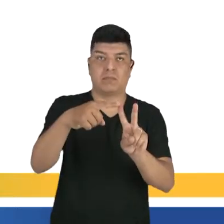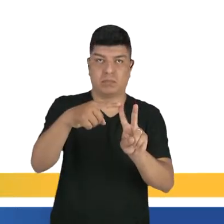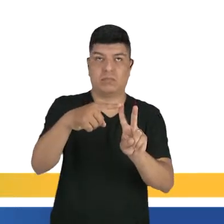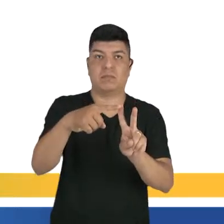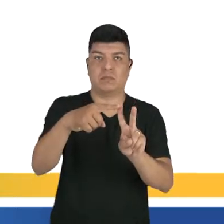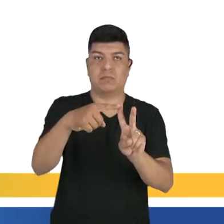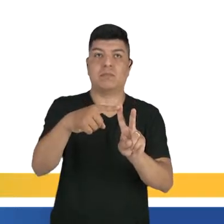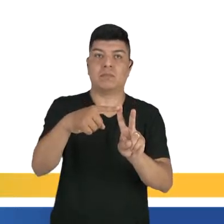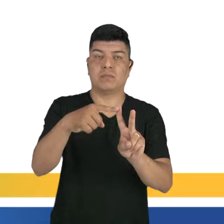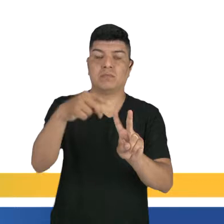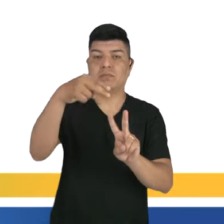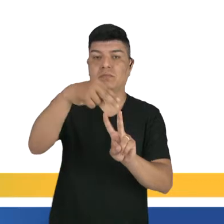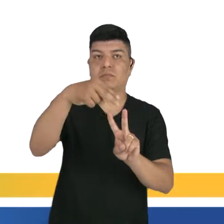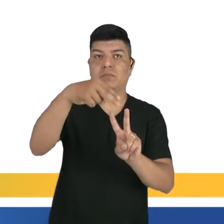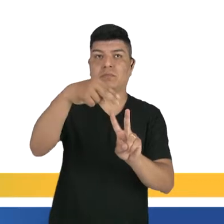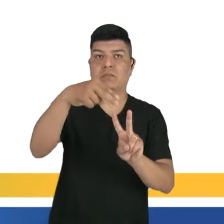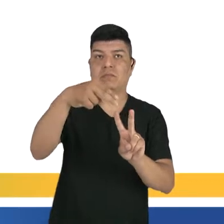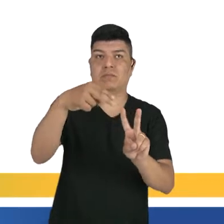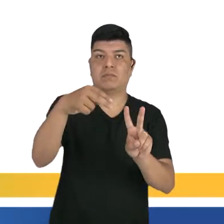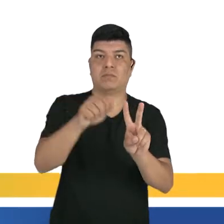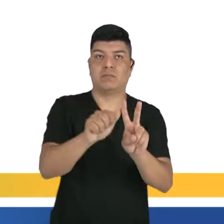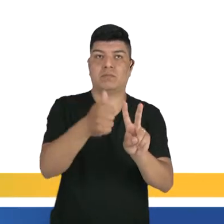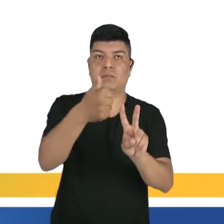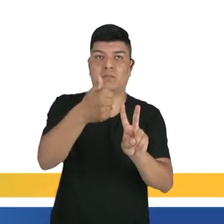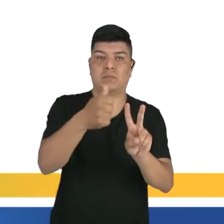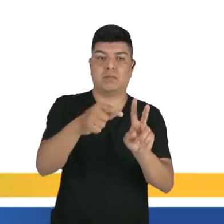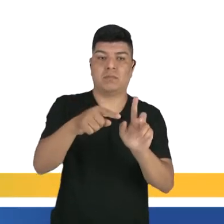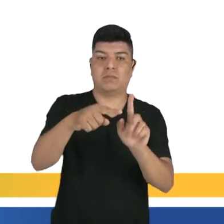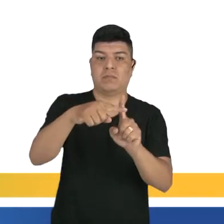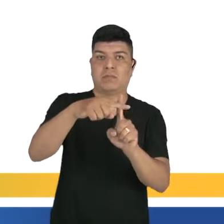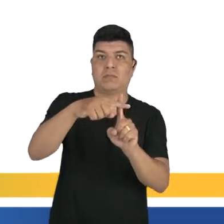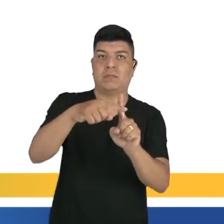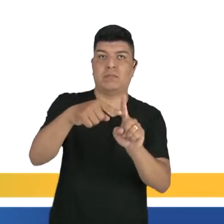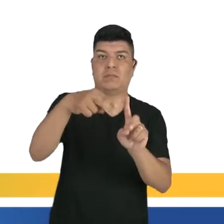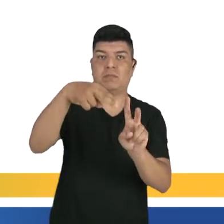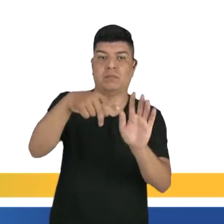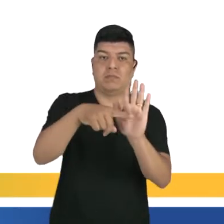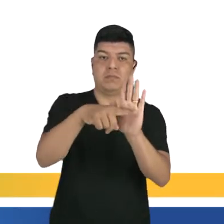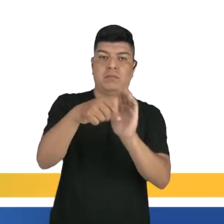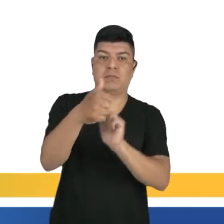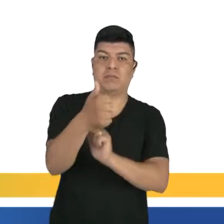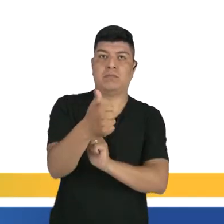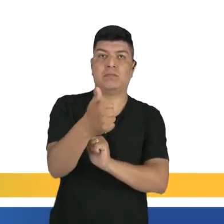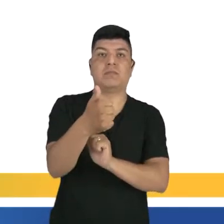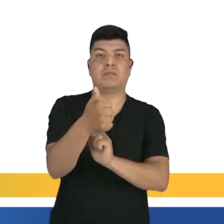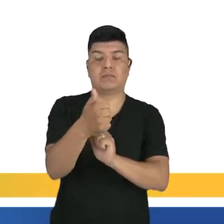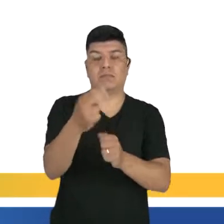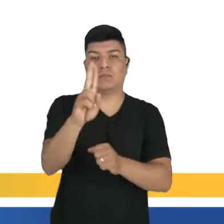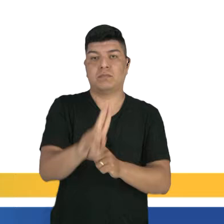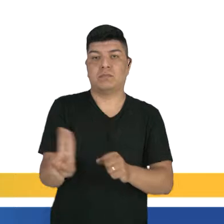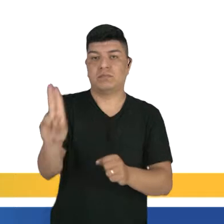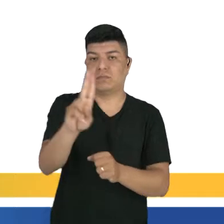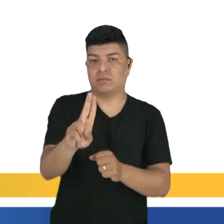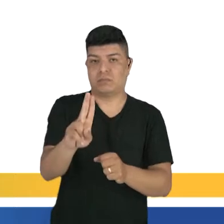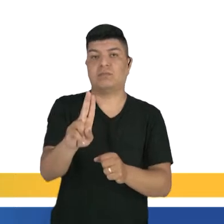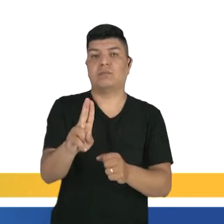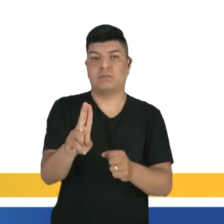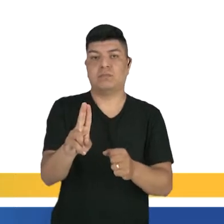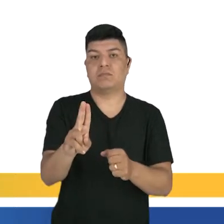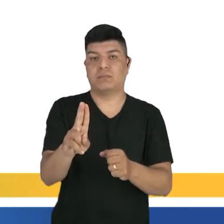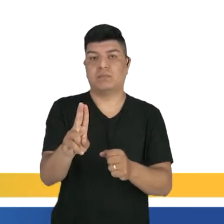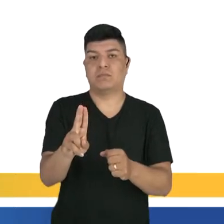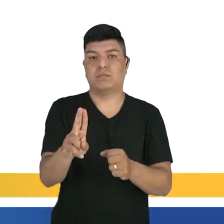seja, multiplico os radicando. Então fica A elevado a 1 multiplicado por A elevado a n-1. Usando ali a propriedade da potenciação